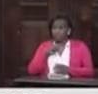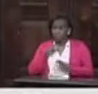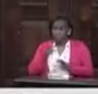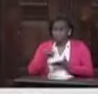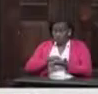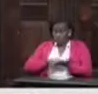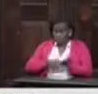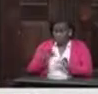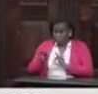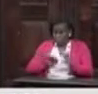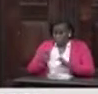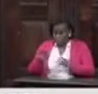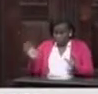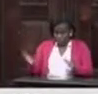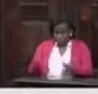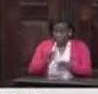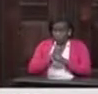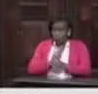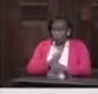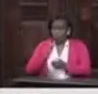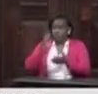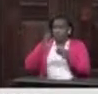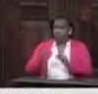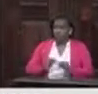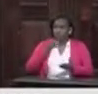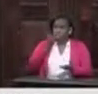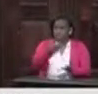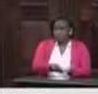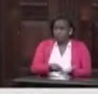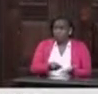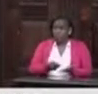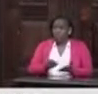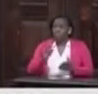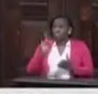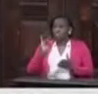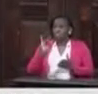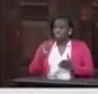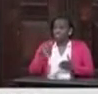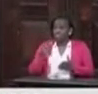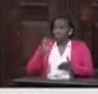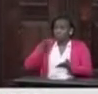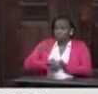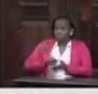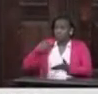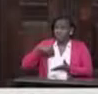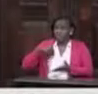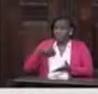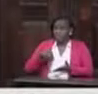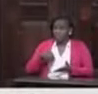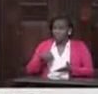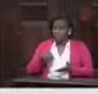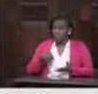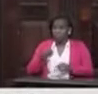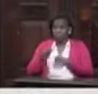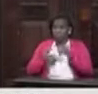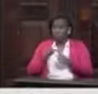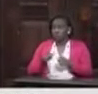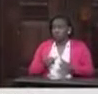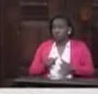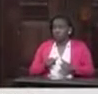a documentação necessária, a data que passa a receber a pensão não é mais a